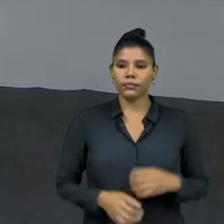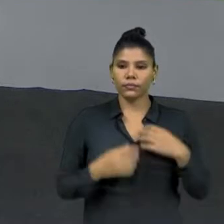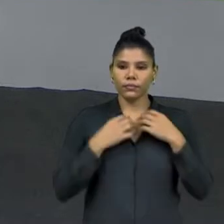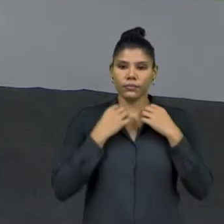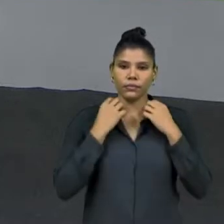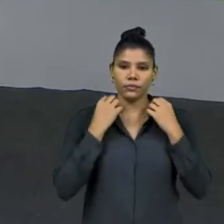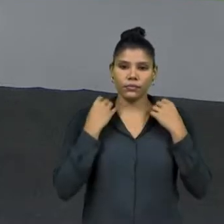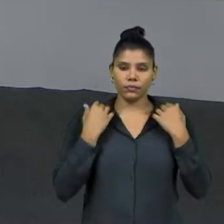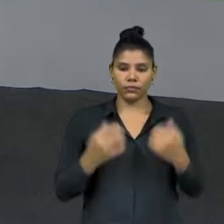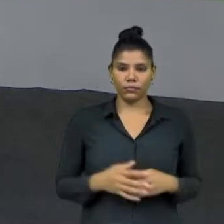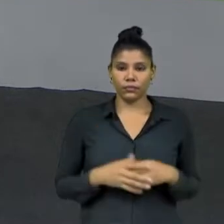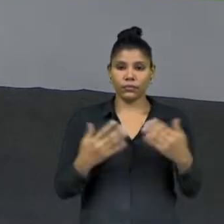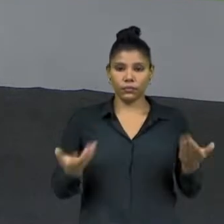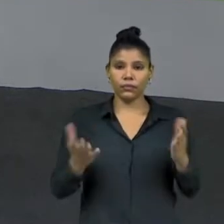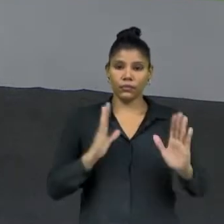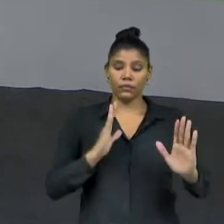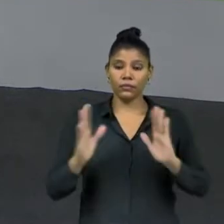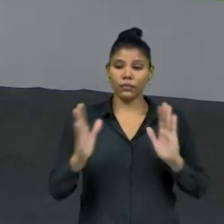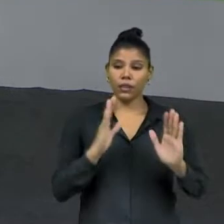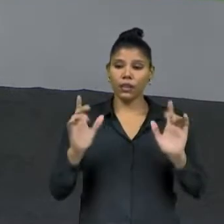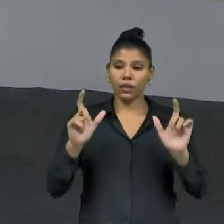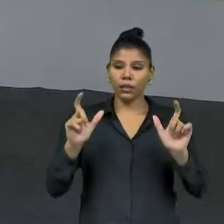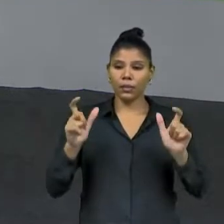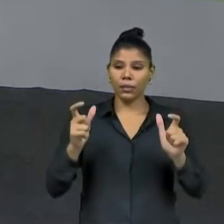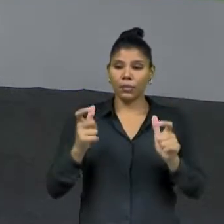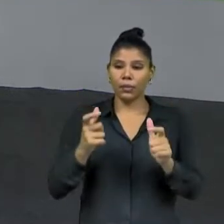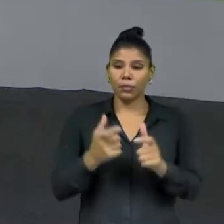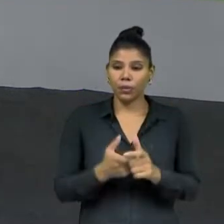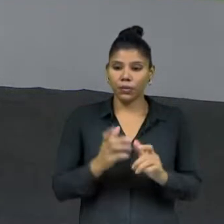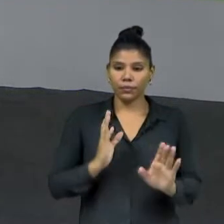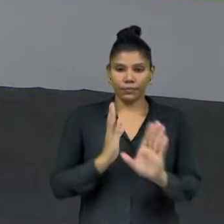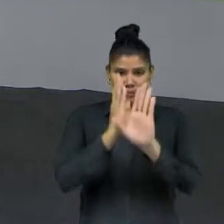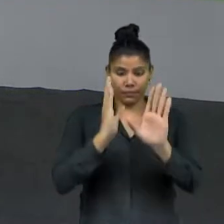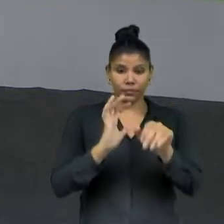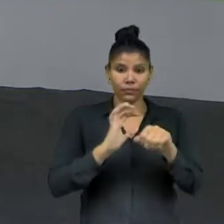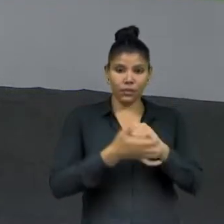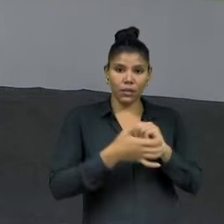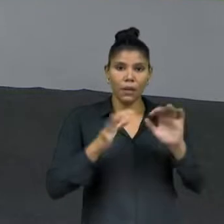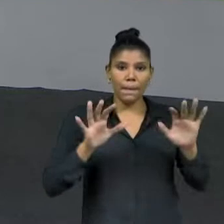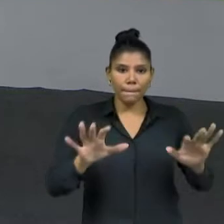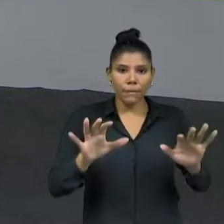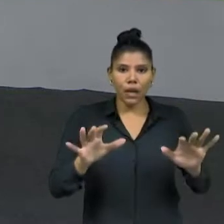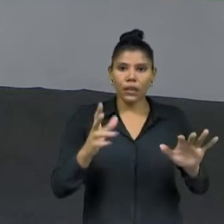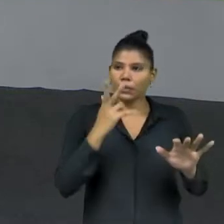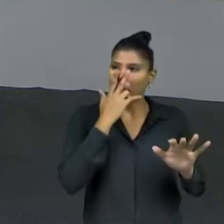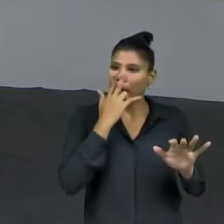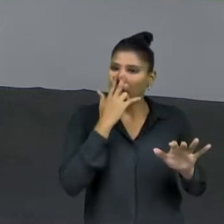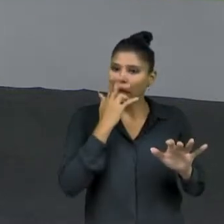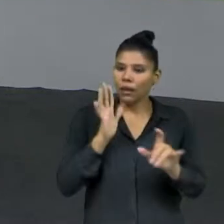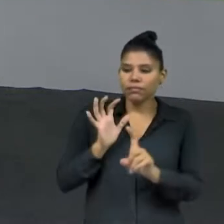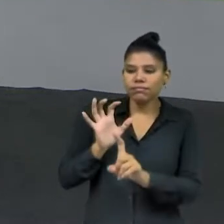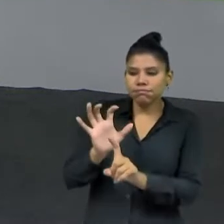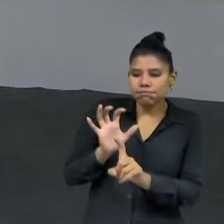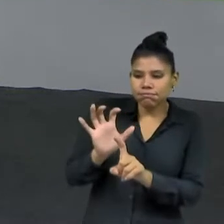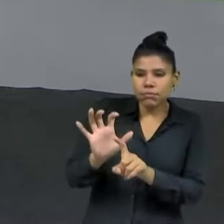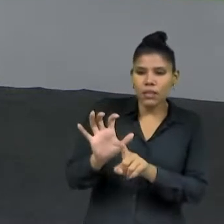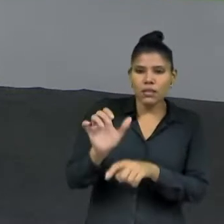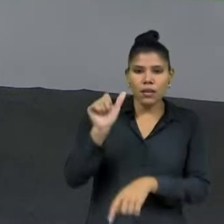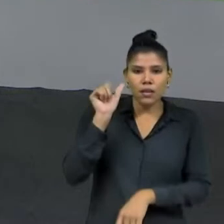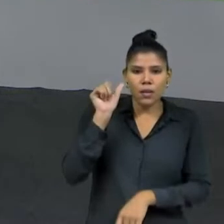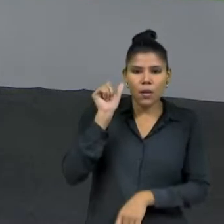Depois de um período de queda por conta da pandemia, os casos de assédio sexual no trabalho voltaram a crescer